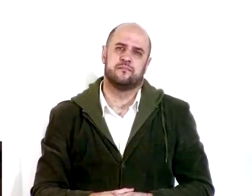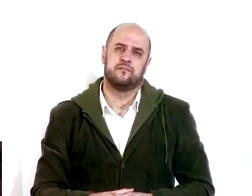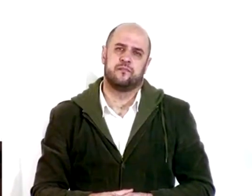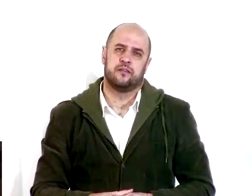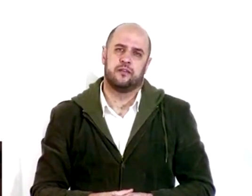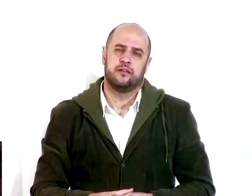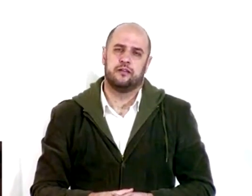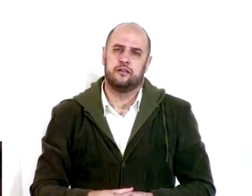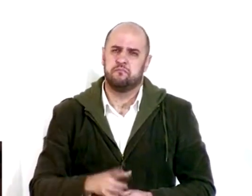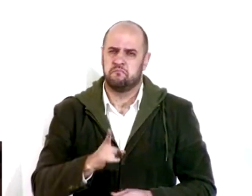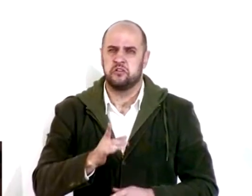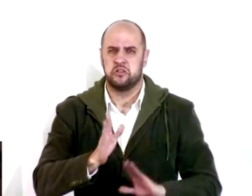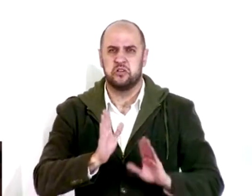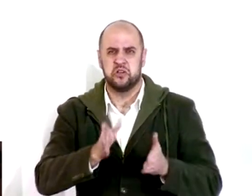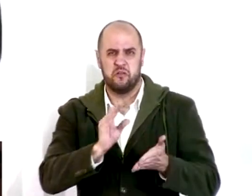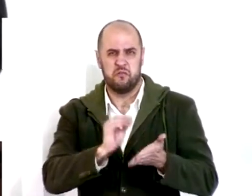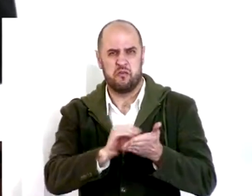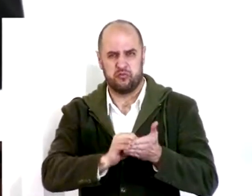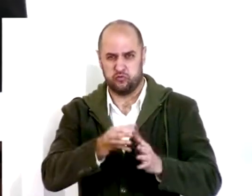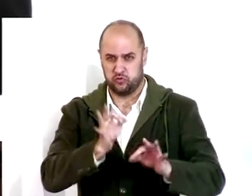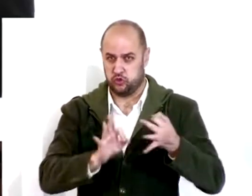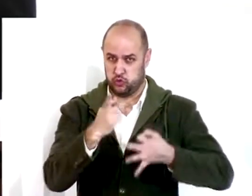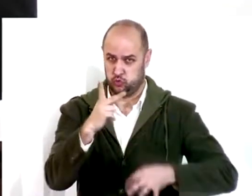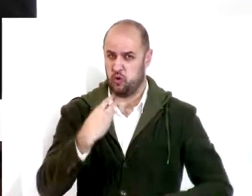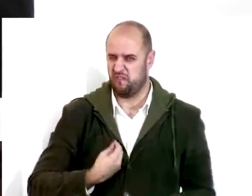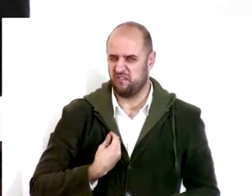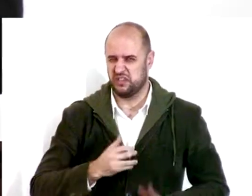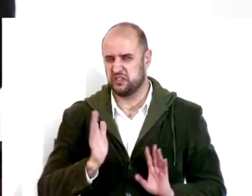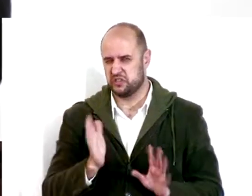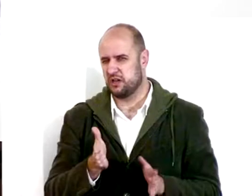Você já foi injustiçado em alguma situação?